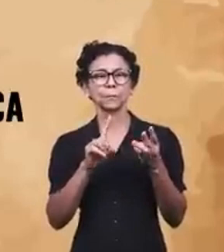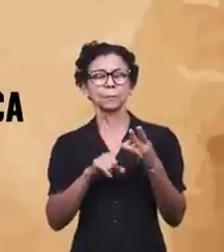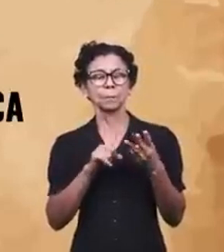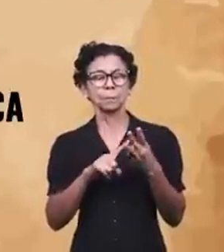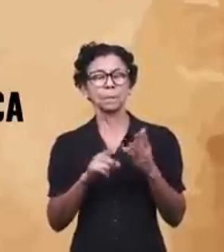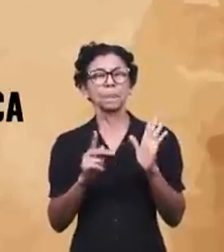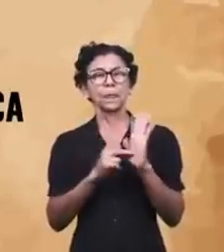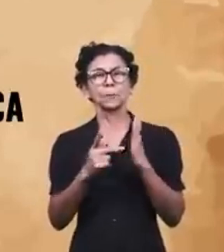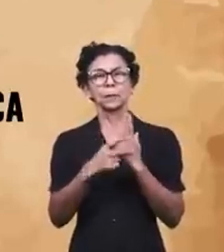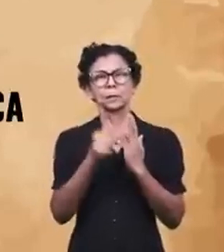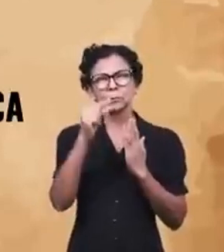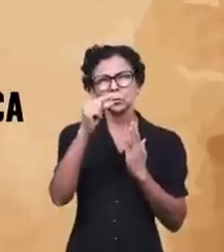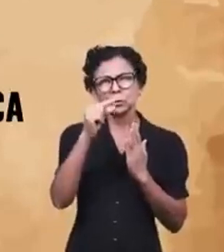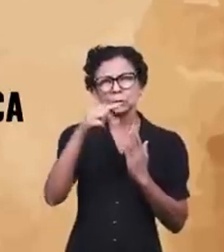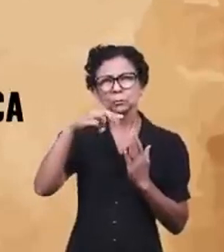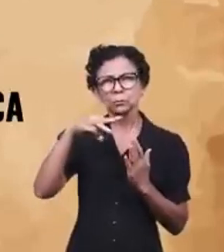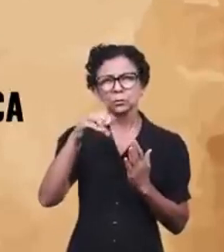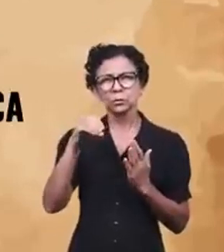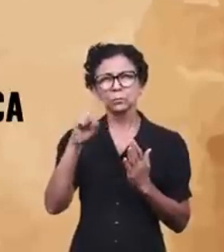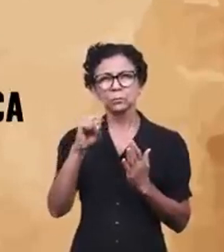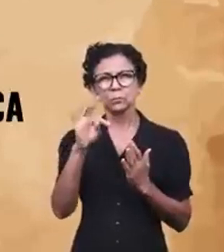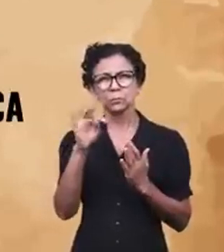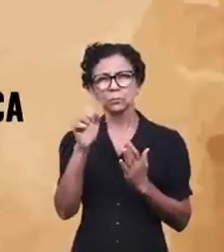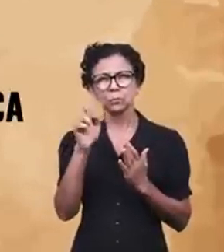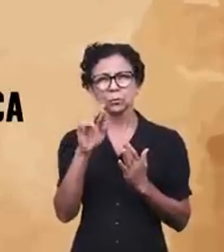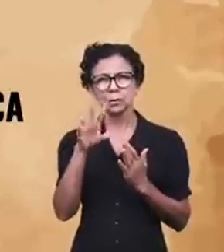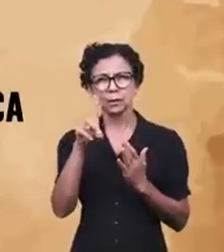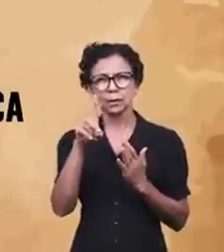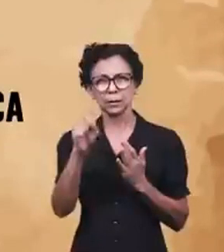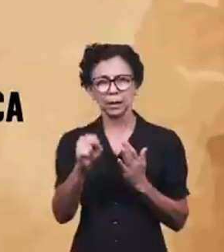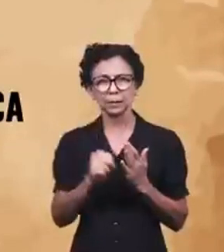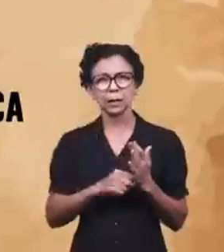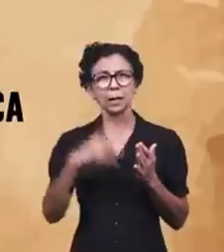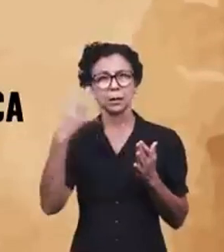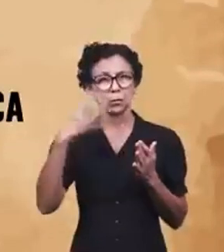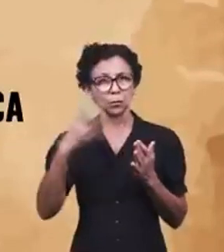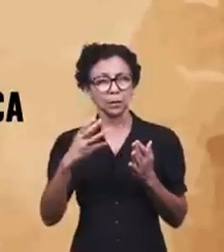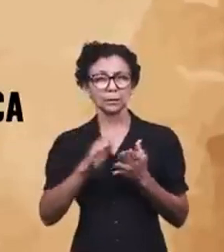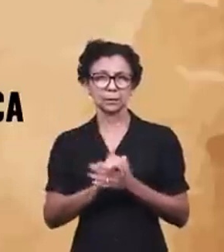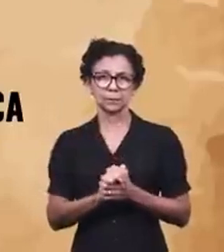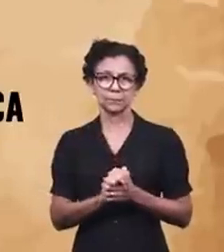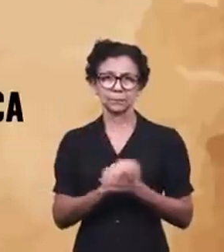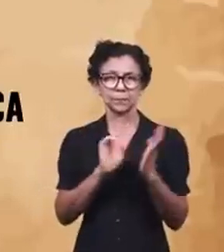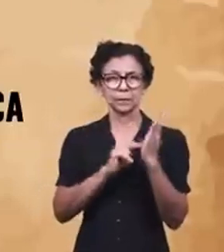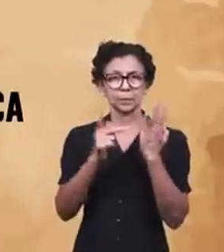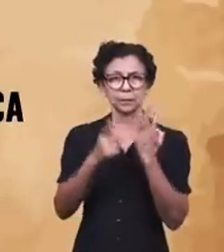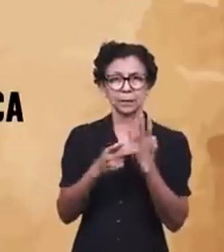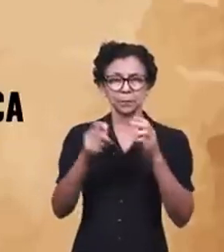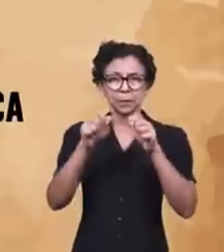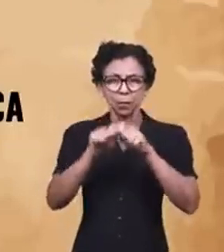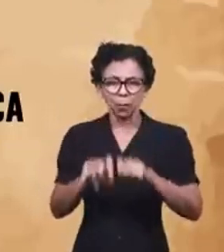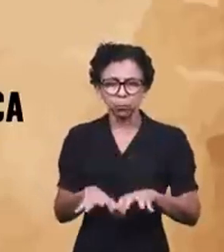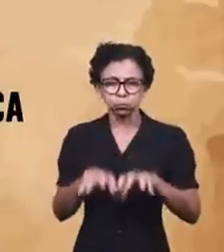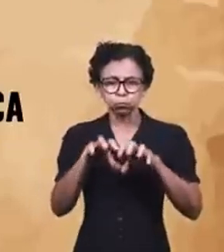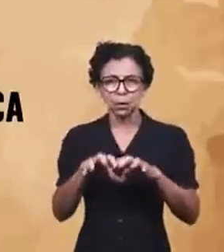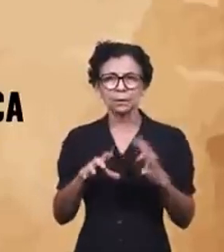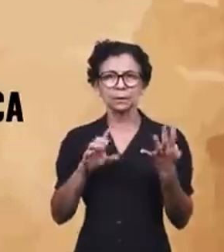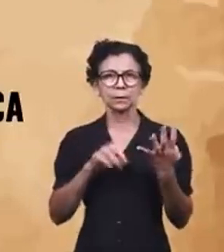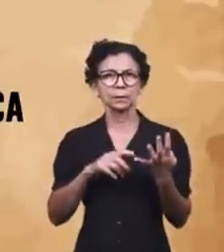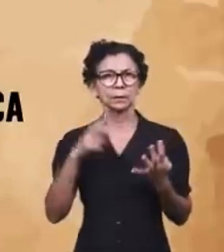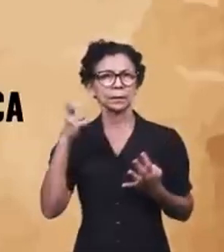grão de mostarda. Quarta, a parábola do fermento. Quinta, a parábola do tesouro